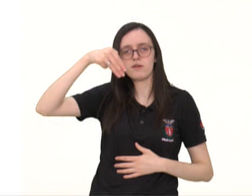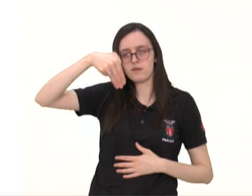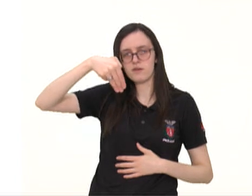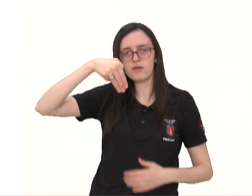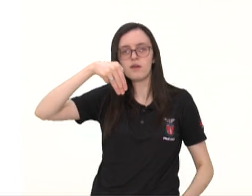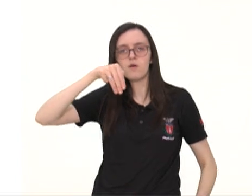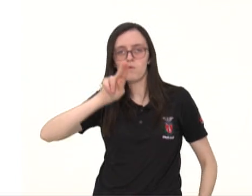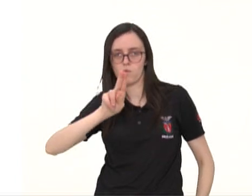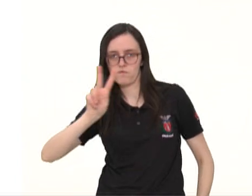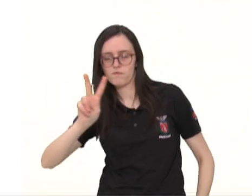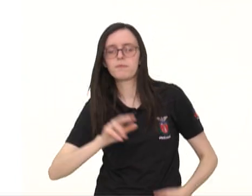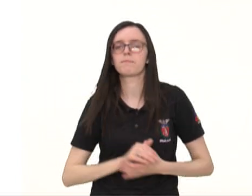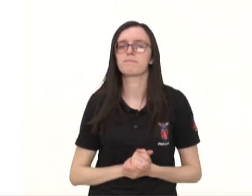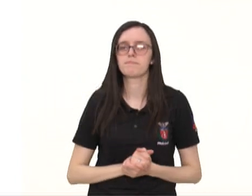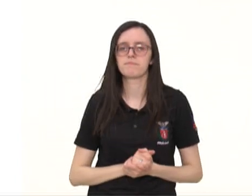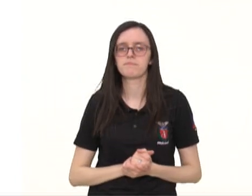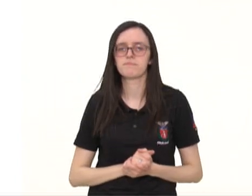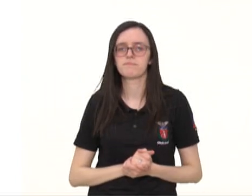MUV, né?